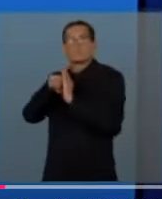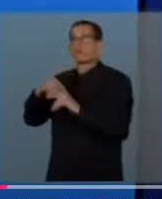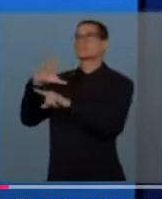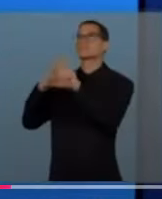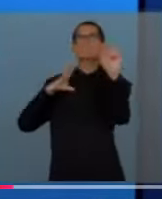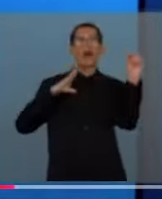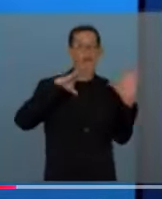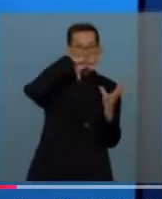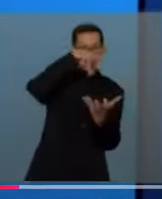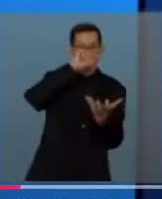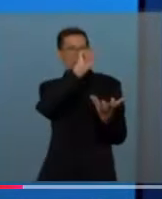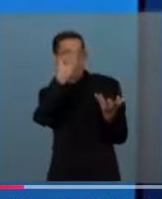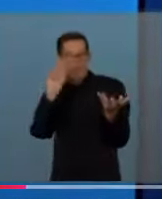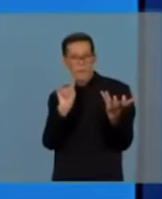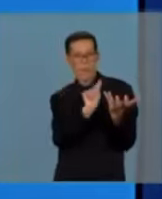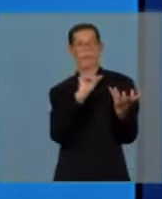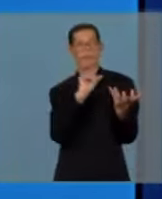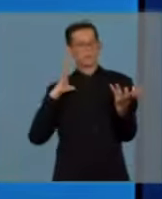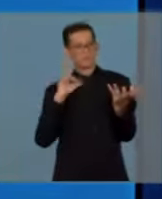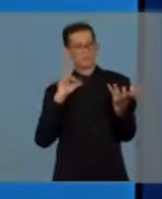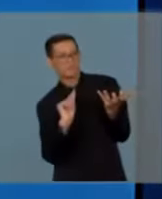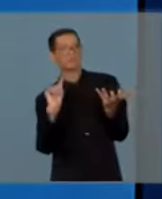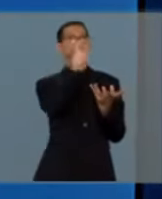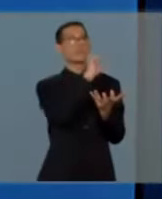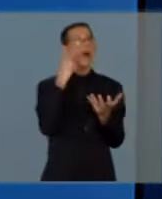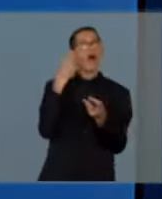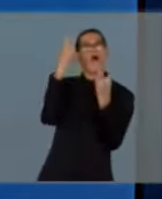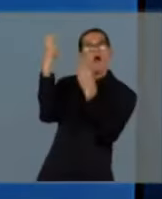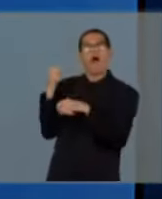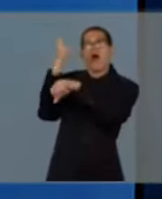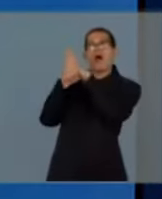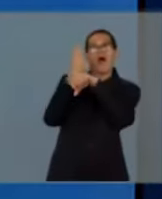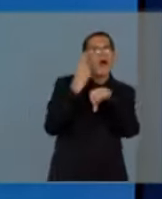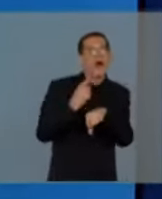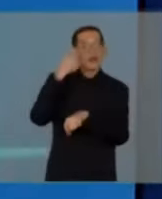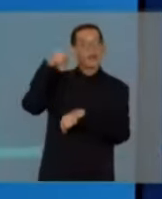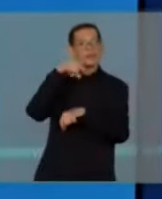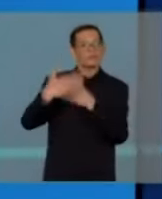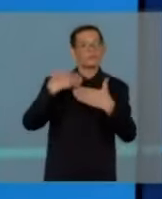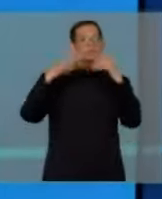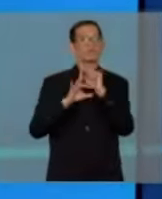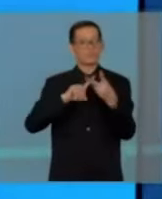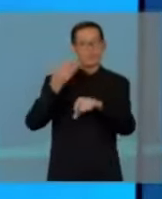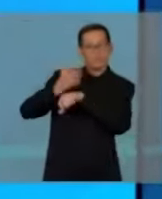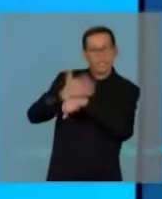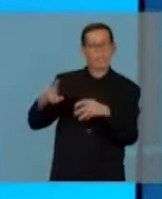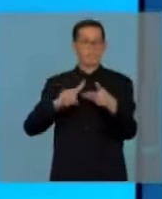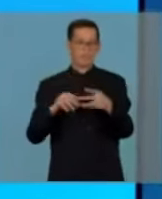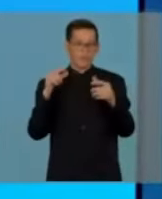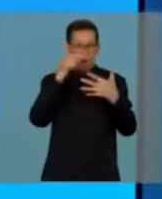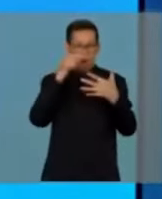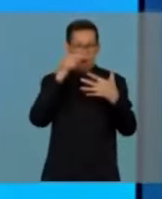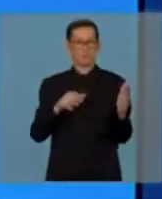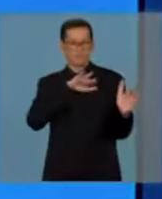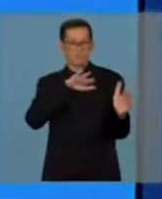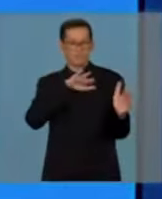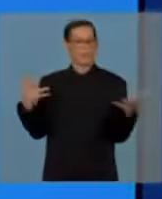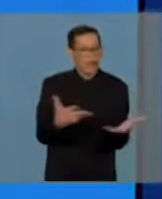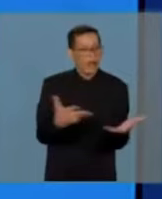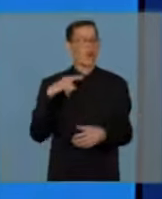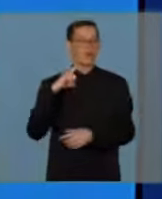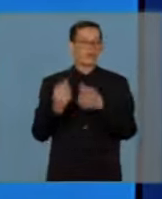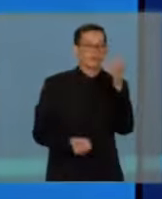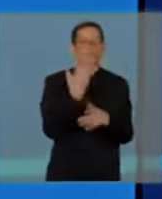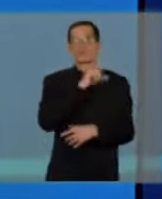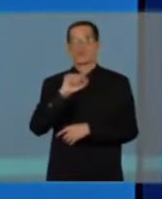criminalidade e percebemos que eles investiram em aumento de efetivo treinamento equipamento e tecnologia E Agora Nós temos o Smart sampa o Smart sampa que é uma pena que eu demorei um ano para colocar em